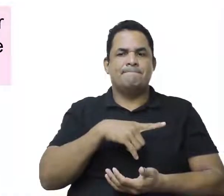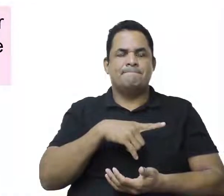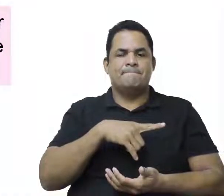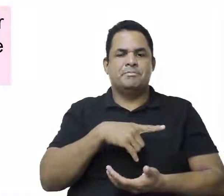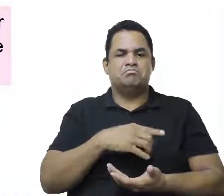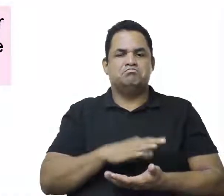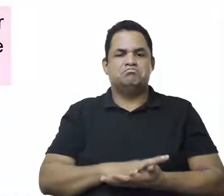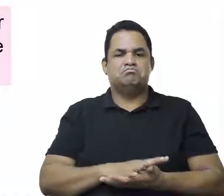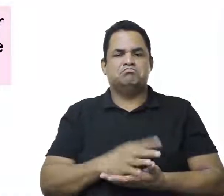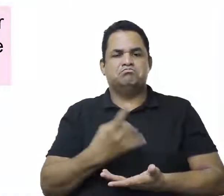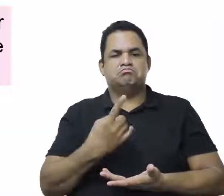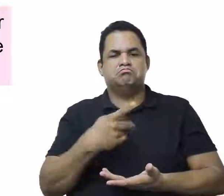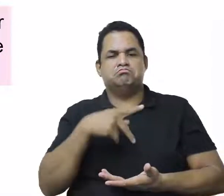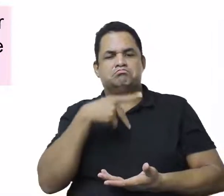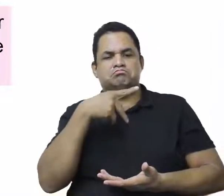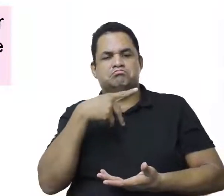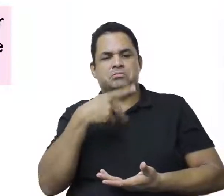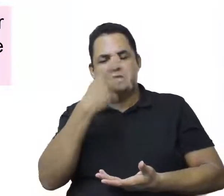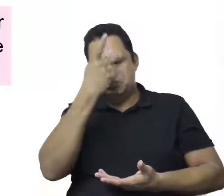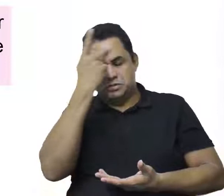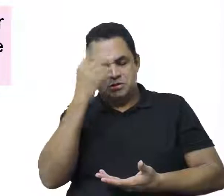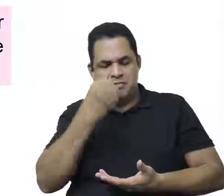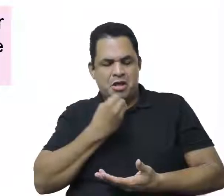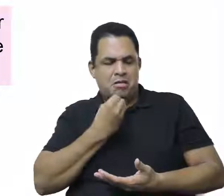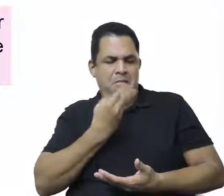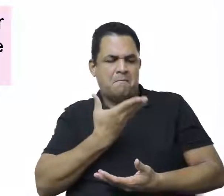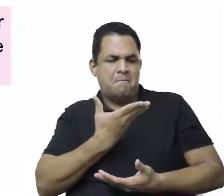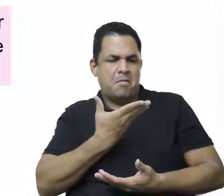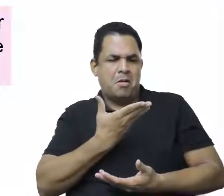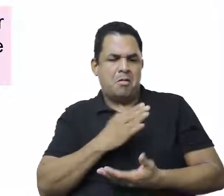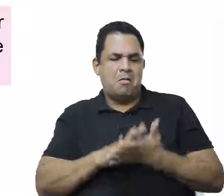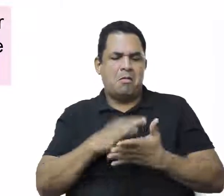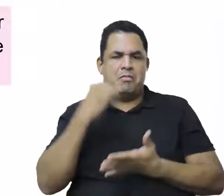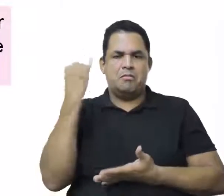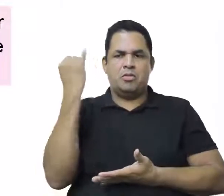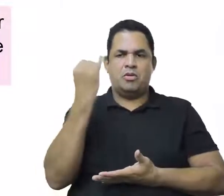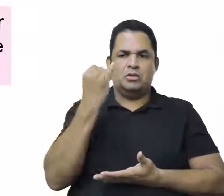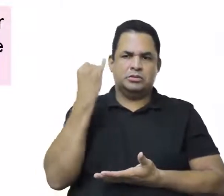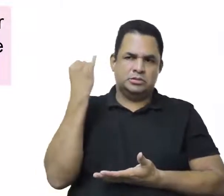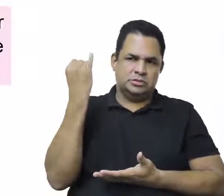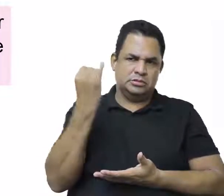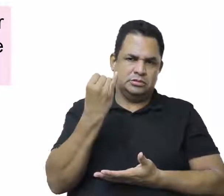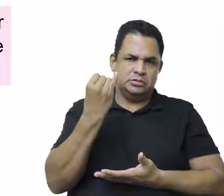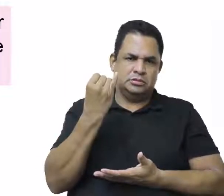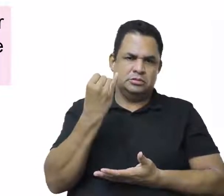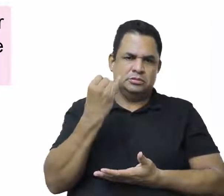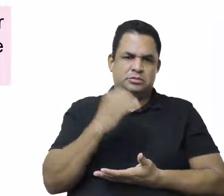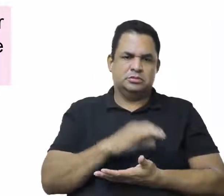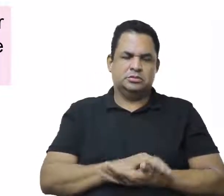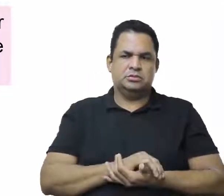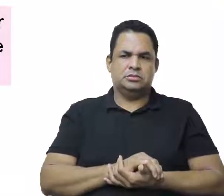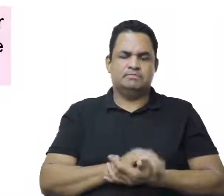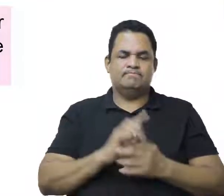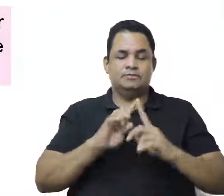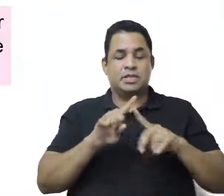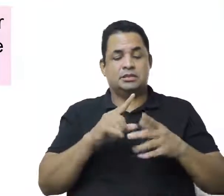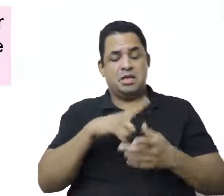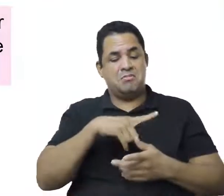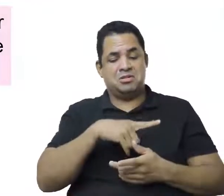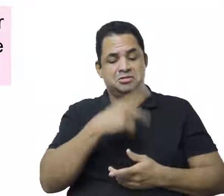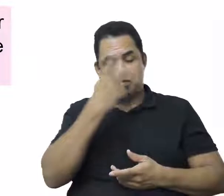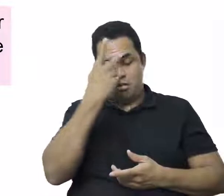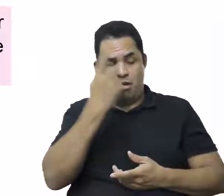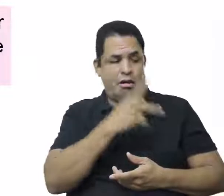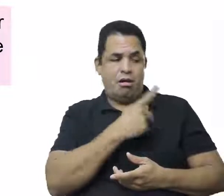foi maravilhoso, que o mundo globalizado é algo que foi muito importante, né? Mas há pessoas também que